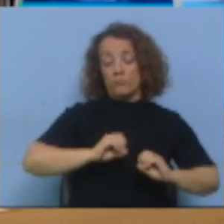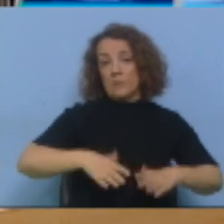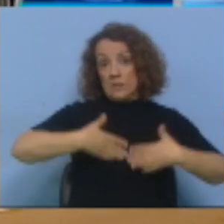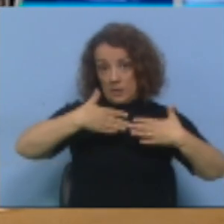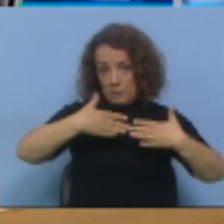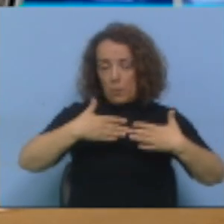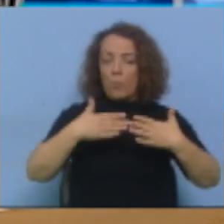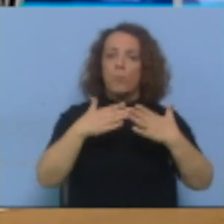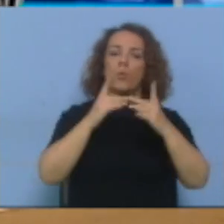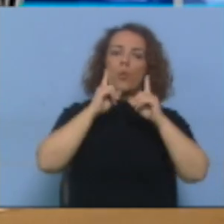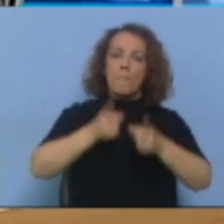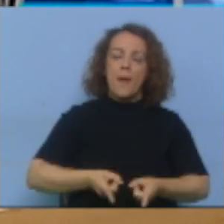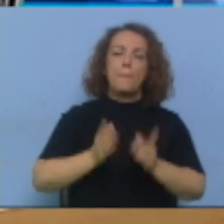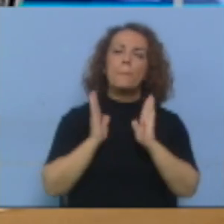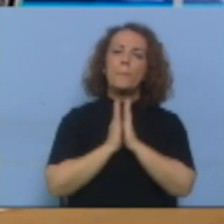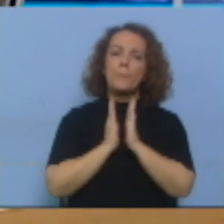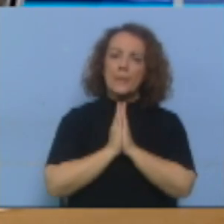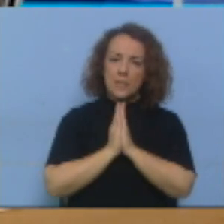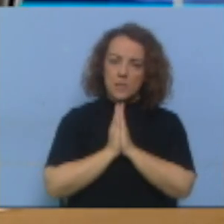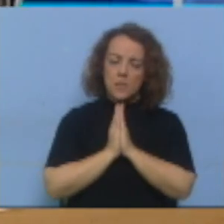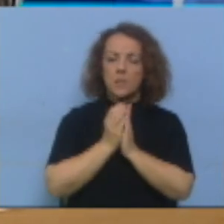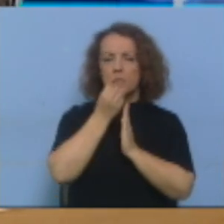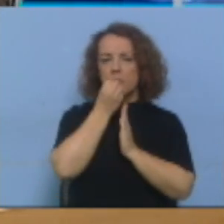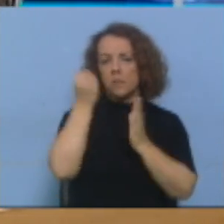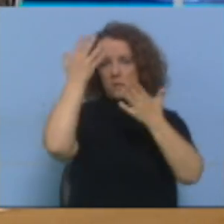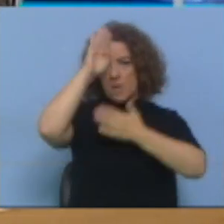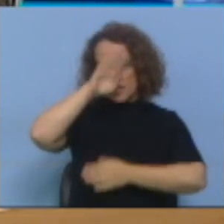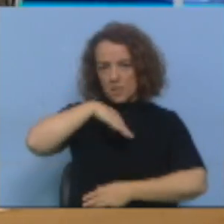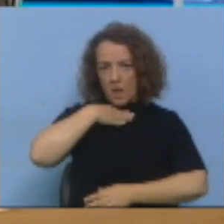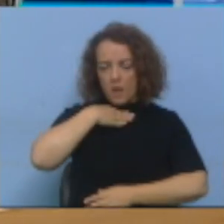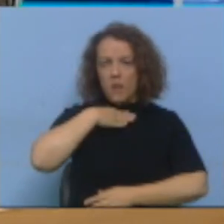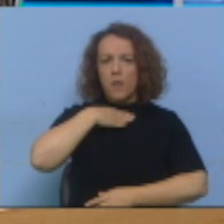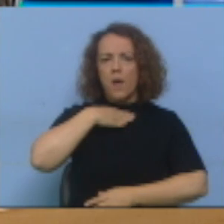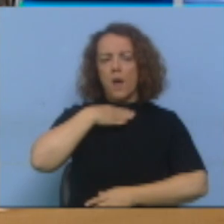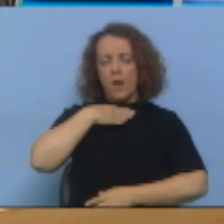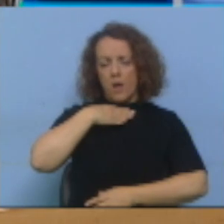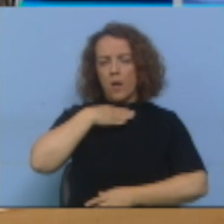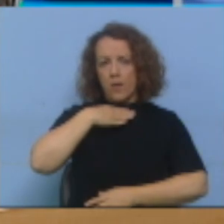com a Eucaristia da Ceia do Senhor, portanto, em que nós,